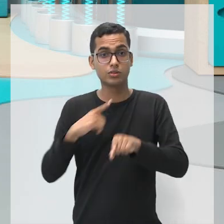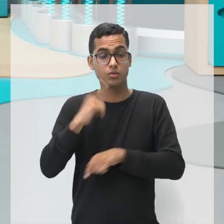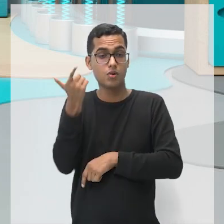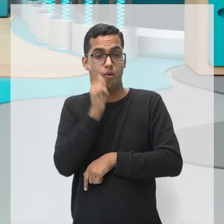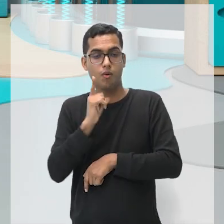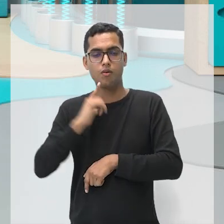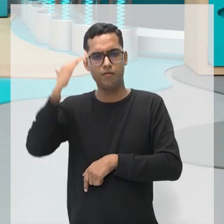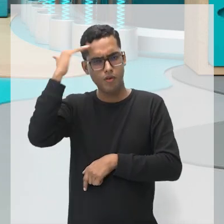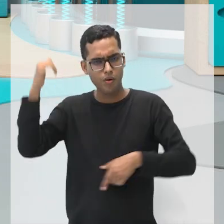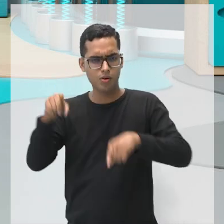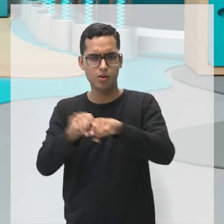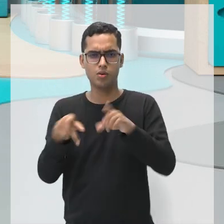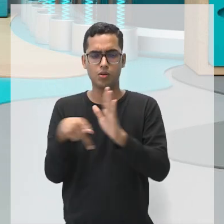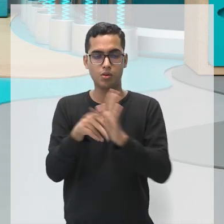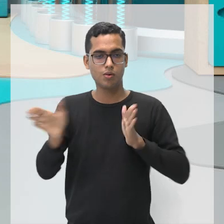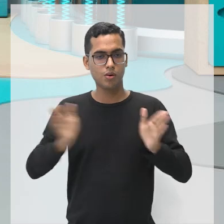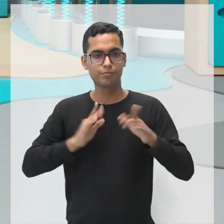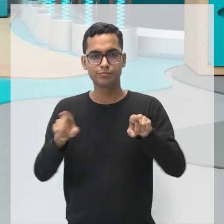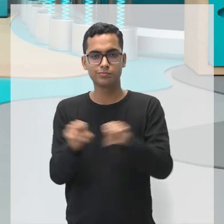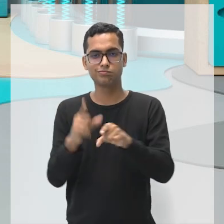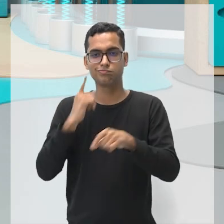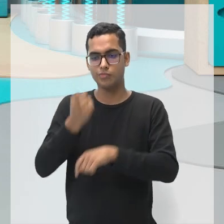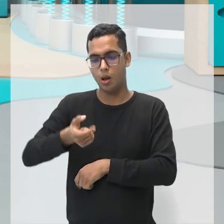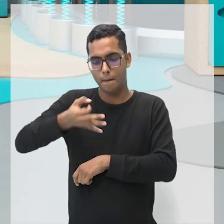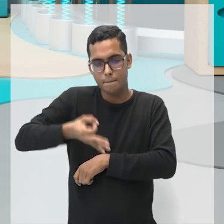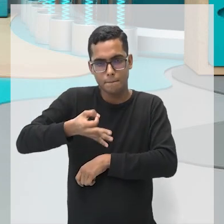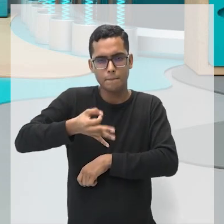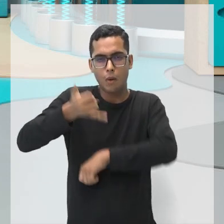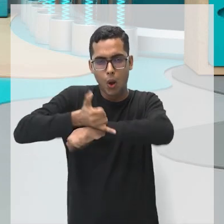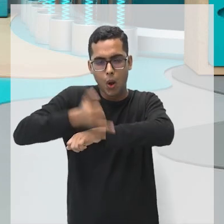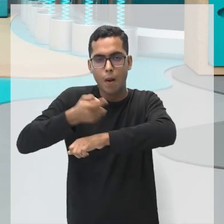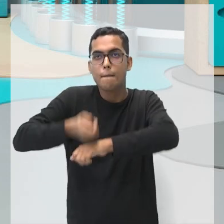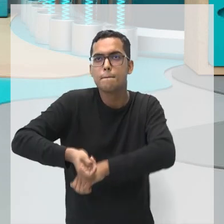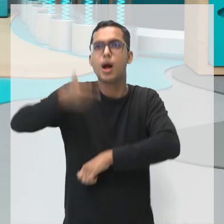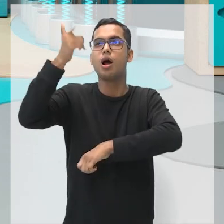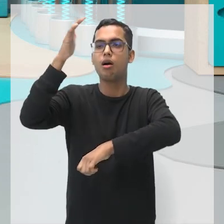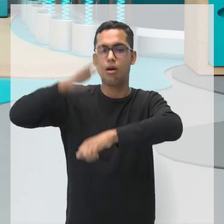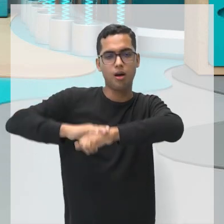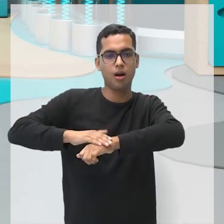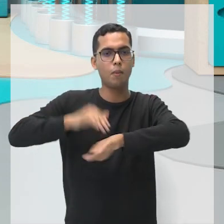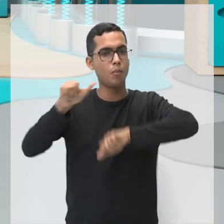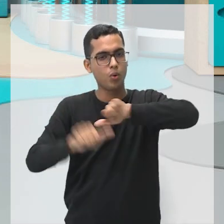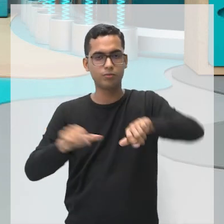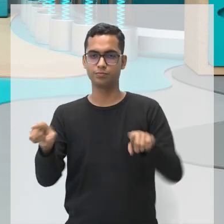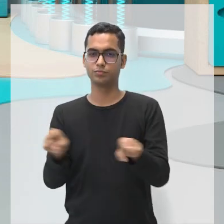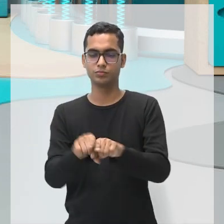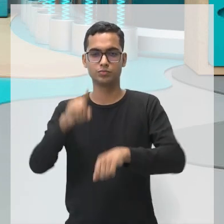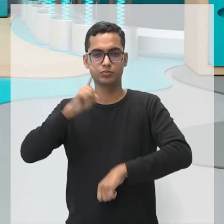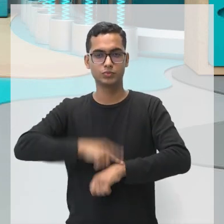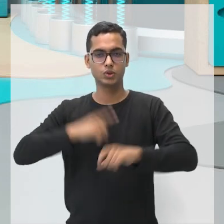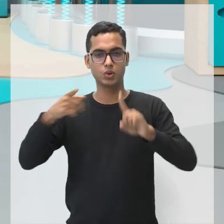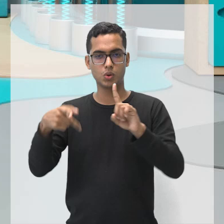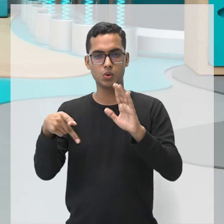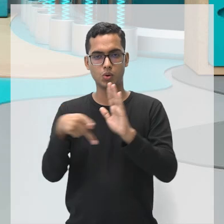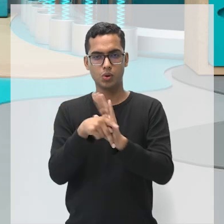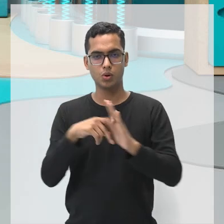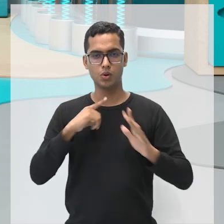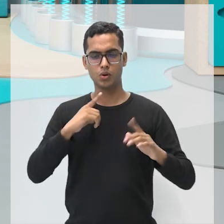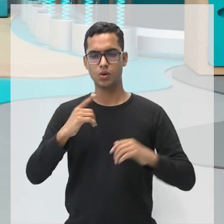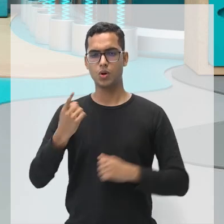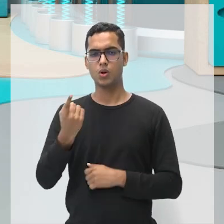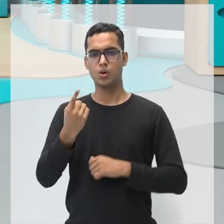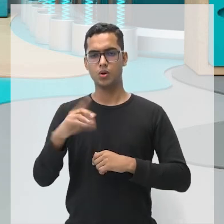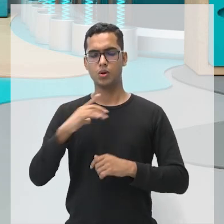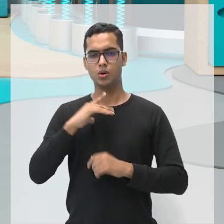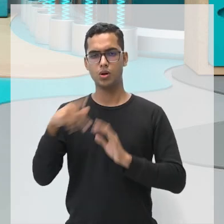até a moeda do cara e coroa, ela muda no jogo, uma vez que o indivíduo, com o taco dele ali, a ripa que ele está usando, ele cospe ali de um